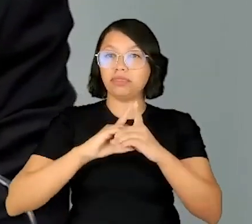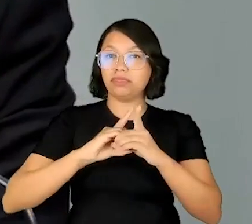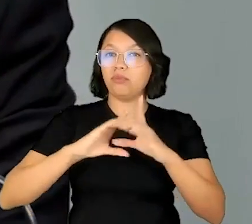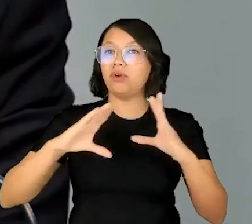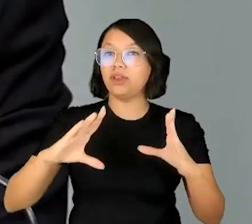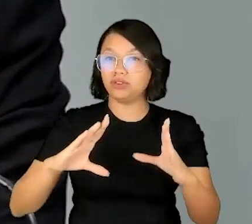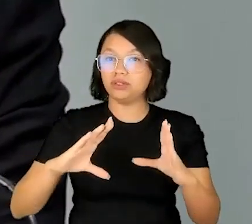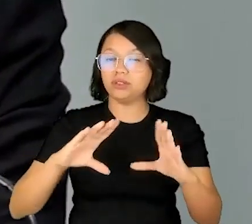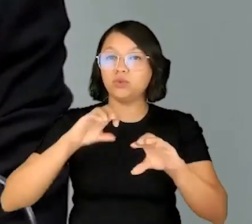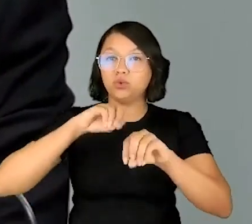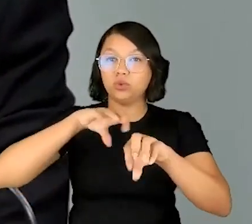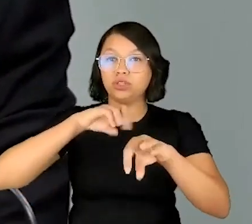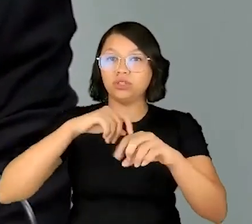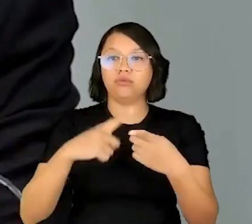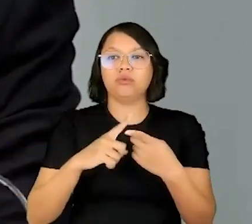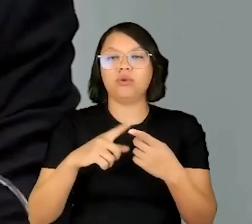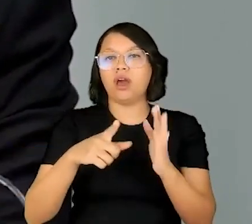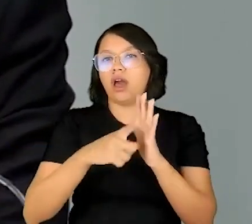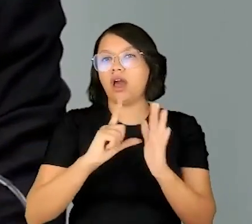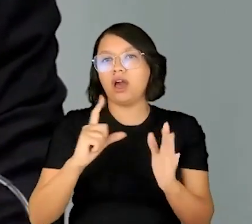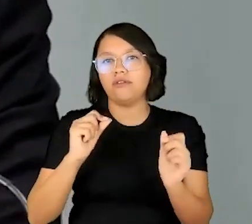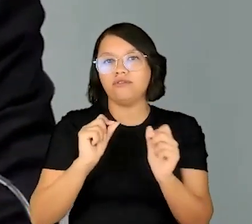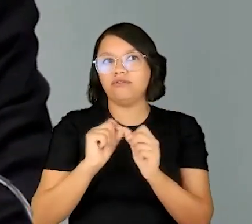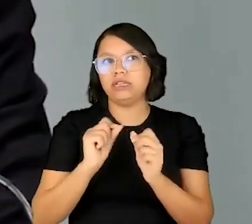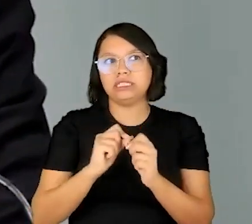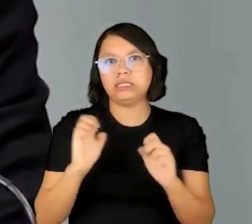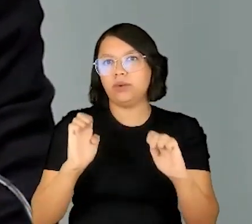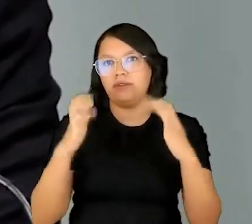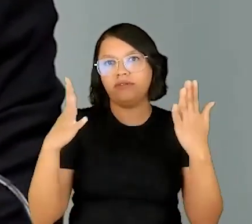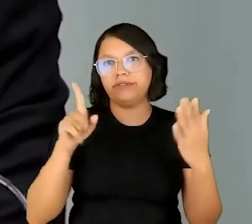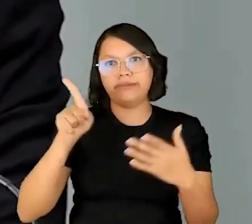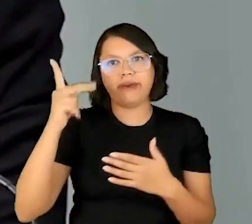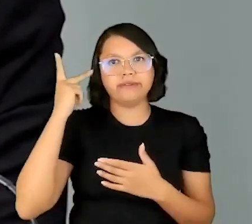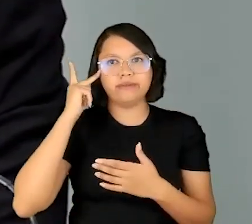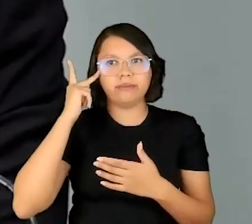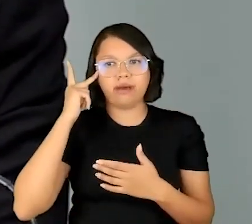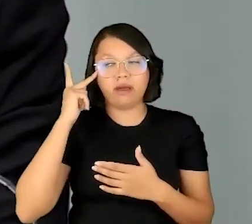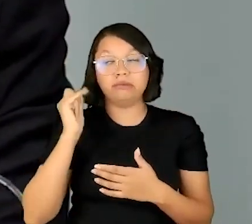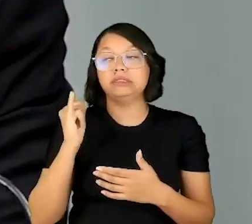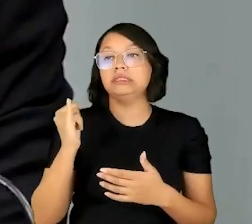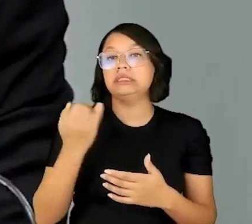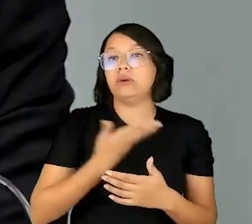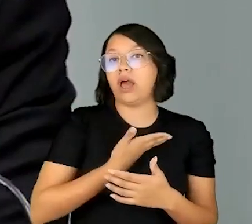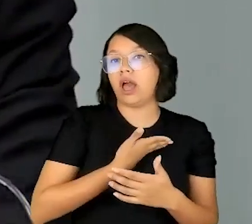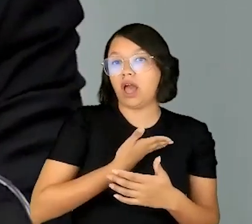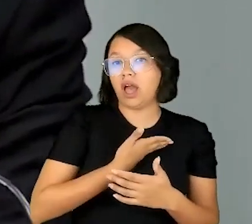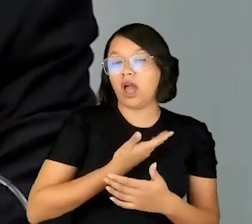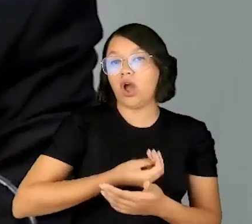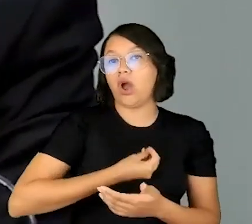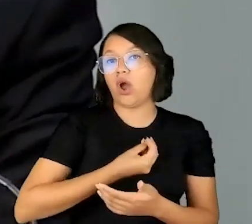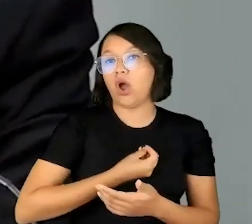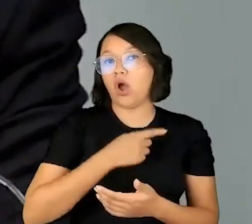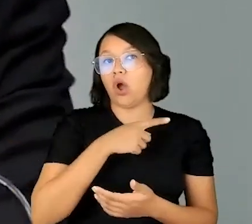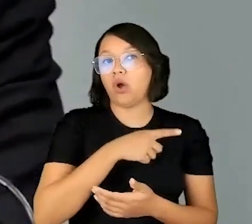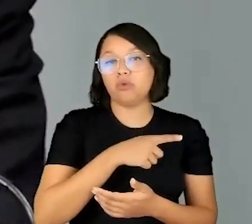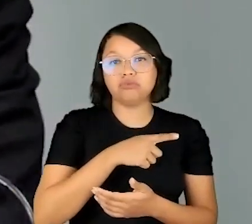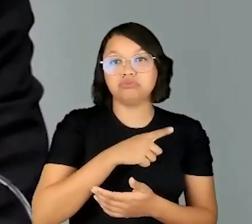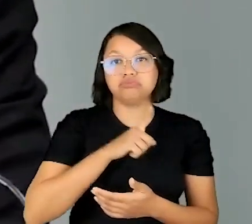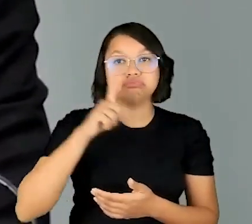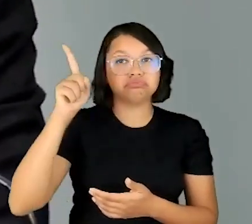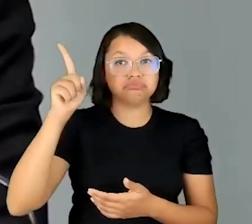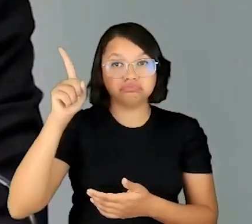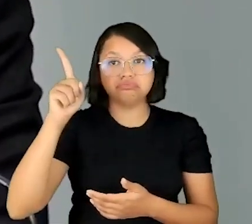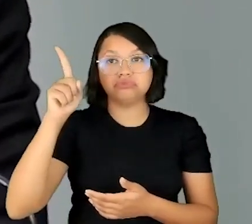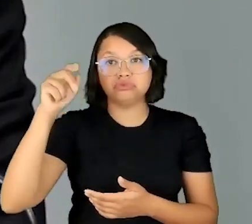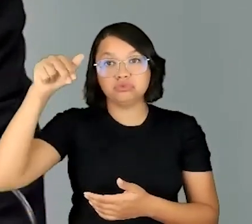do ensino, porque antes nós fazíamos um evento, por exemplo, em São Paulo, se o colega que morava em Fortaleza quisesse